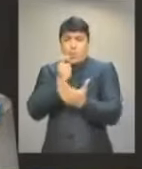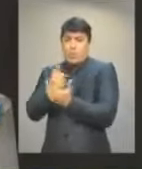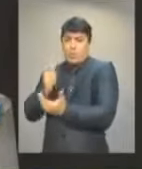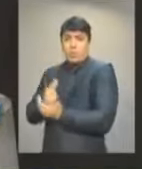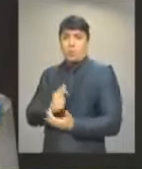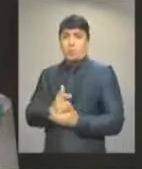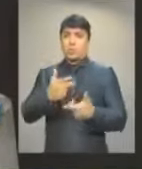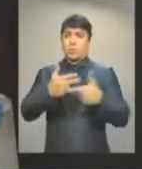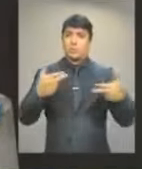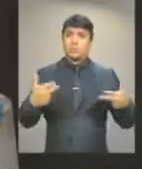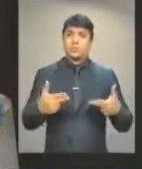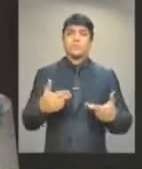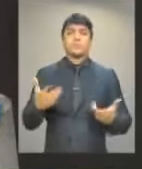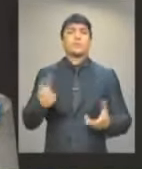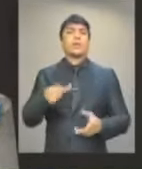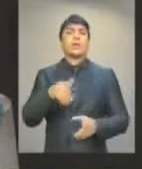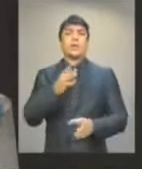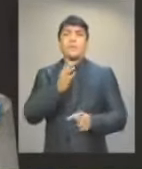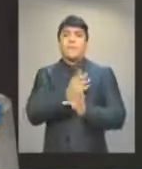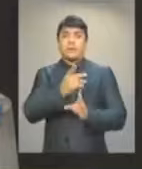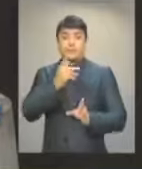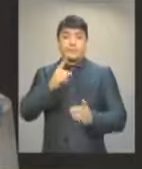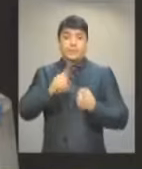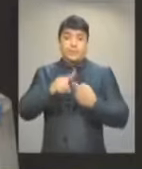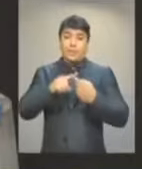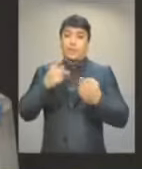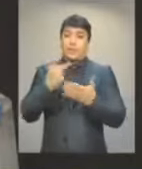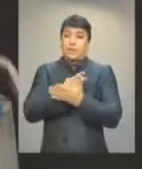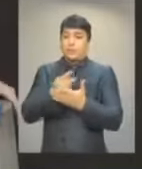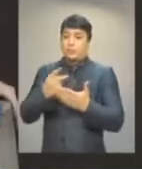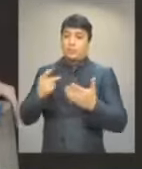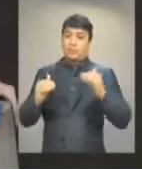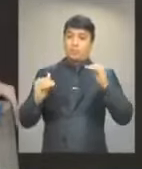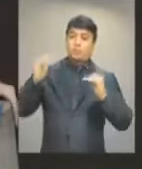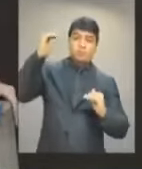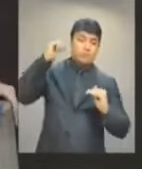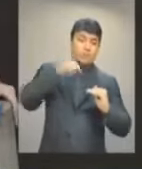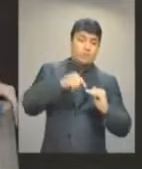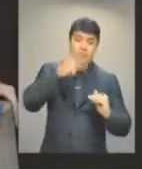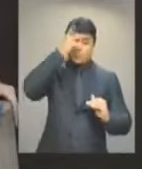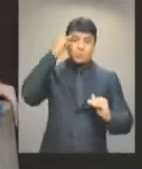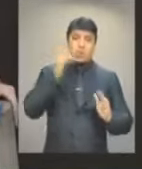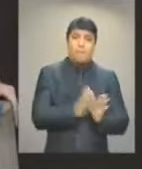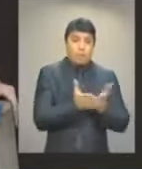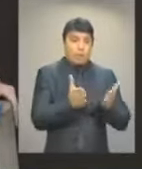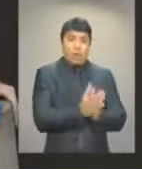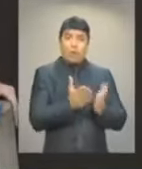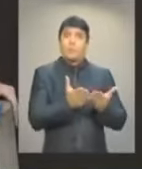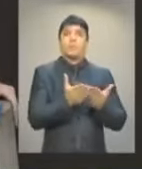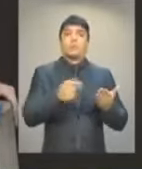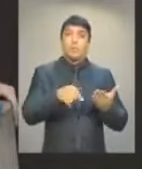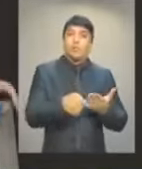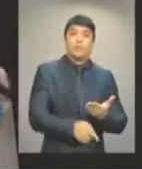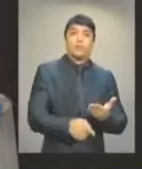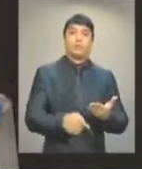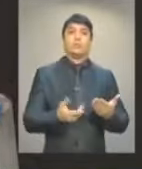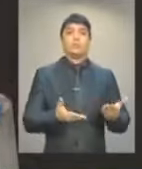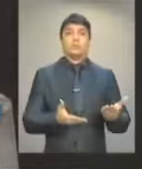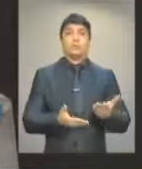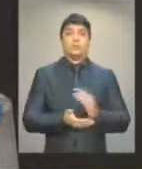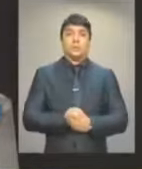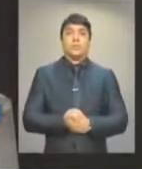desenfreado, em contrapartida, uma pobreza e uma miséria gigantescas de outro lado, esta